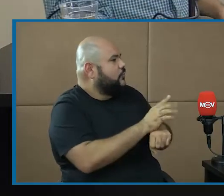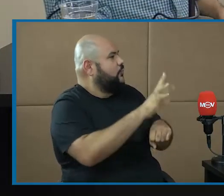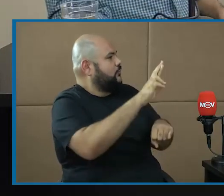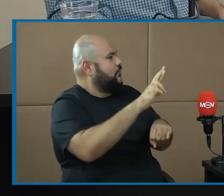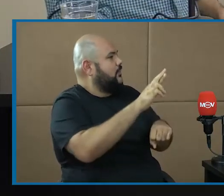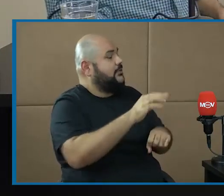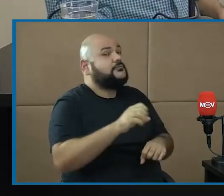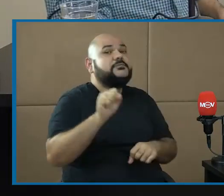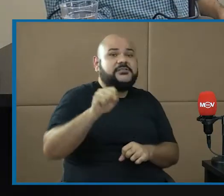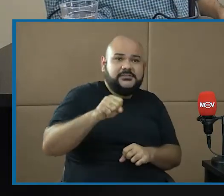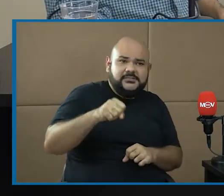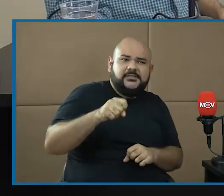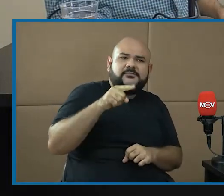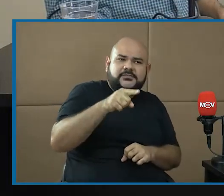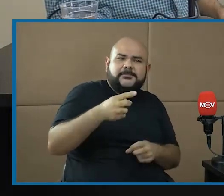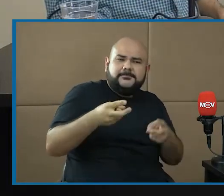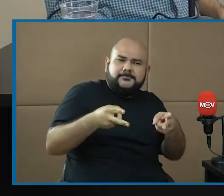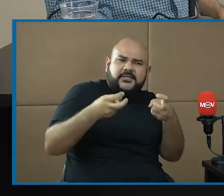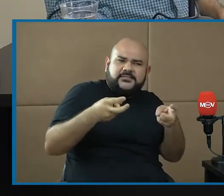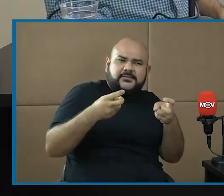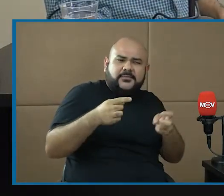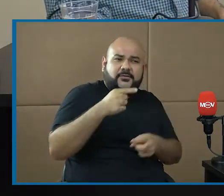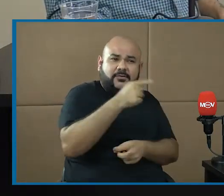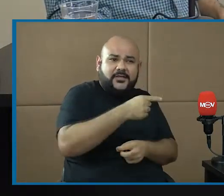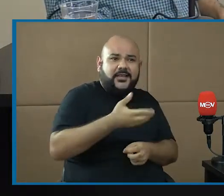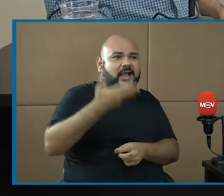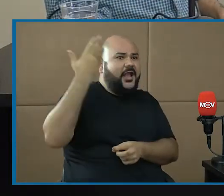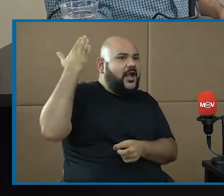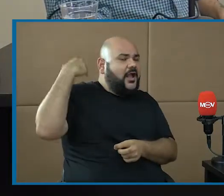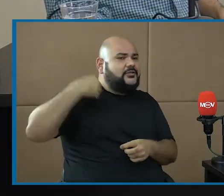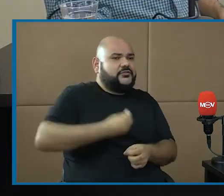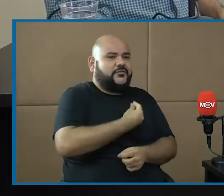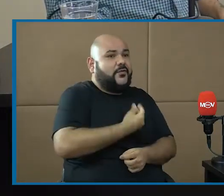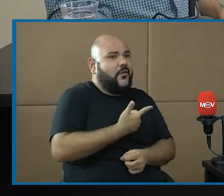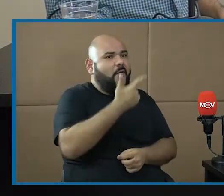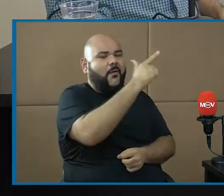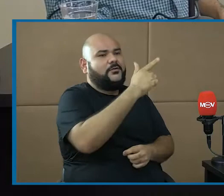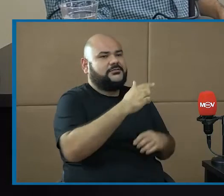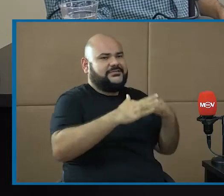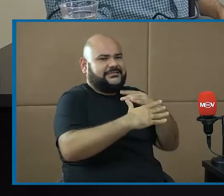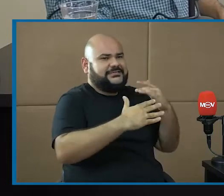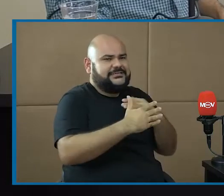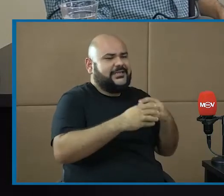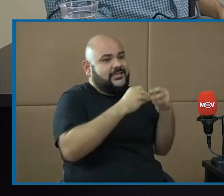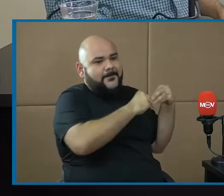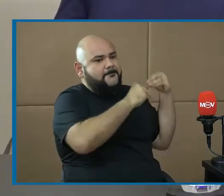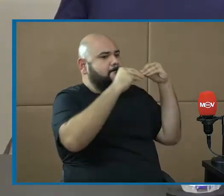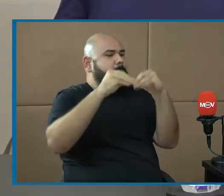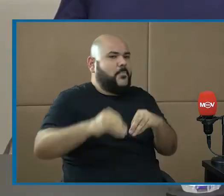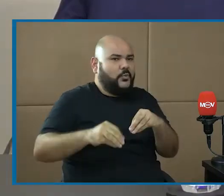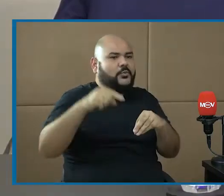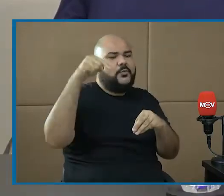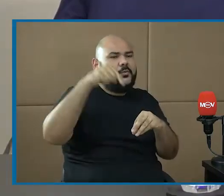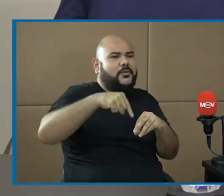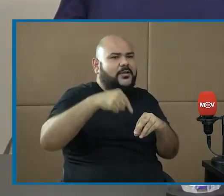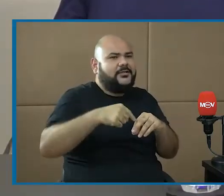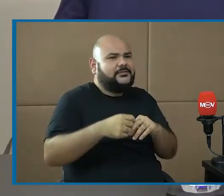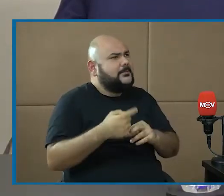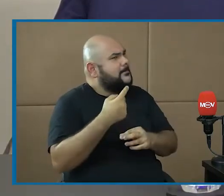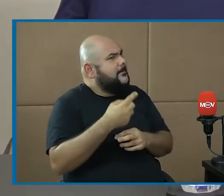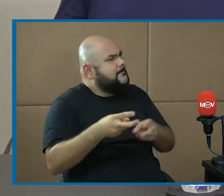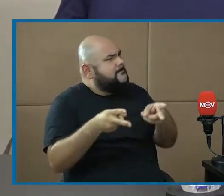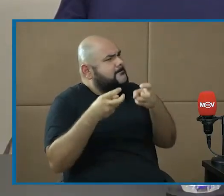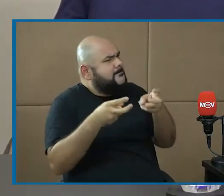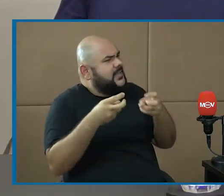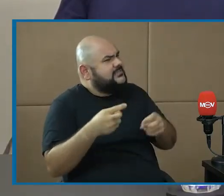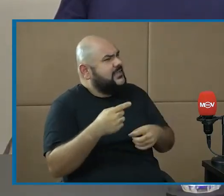que o Daniel teve que sair, na época, né, de Leopoldina para Juiz de Fora, e depois mudou de estado, veio para cá. Olha o percurso, desde uma cidade